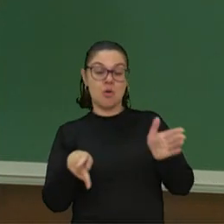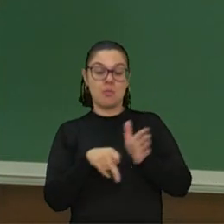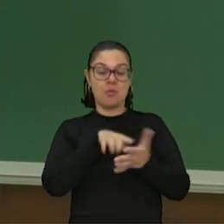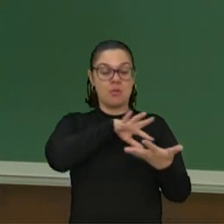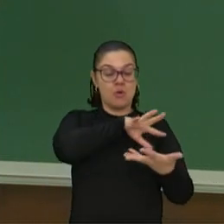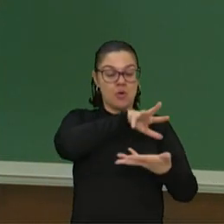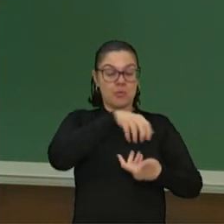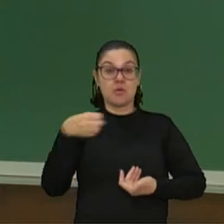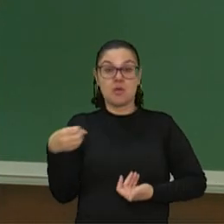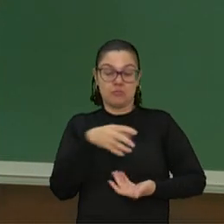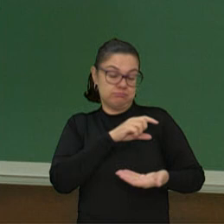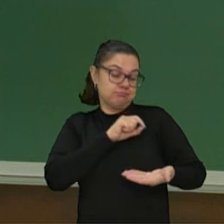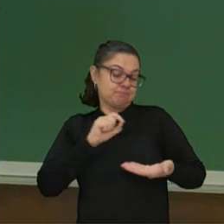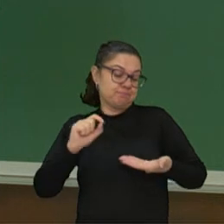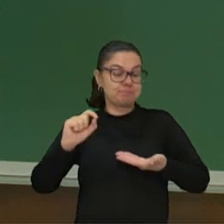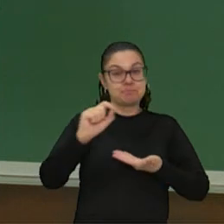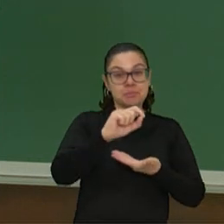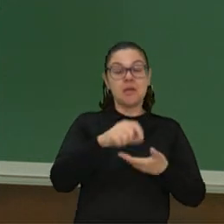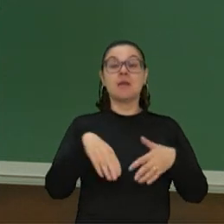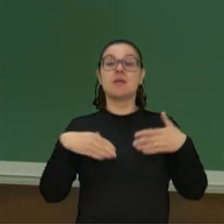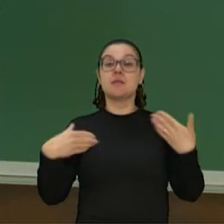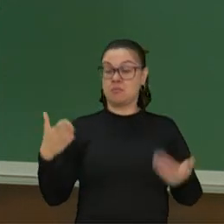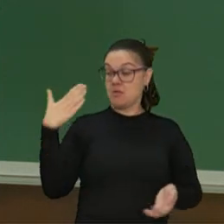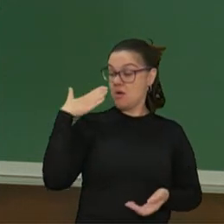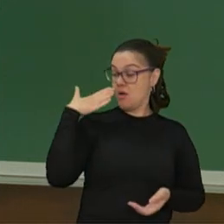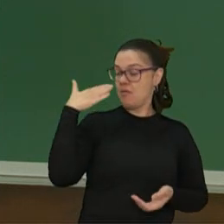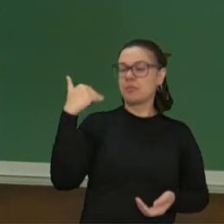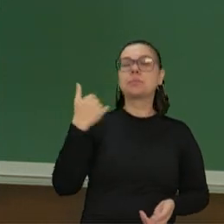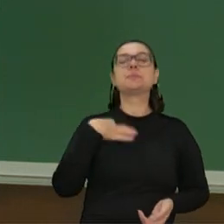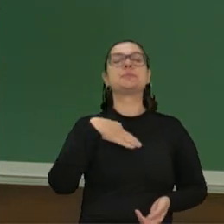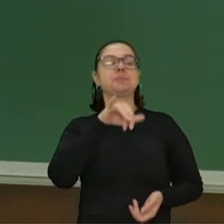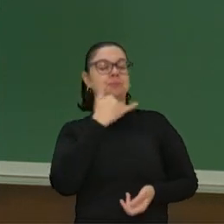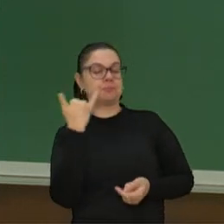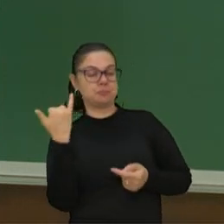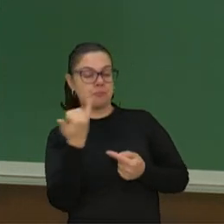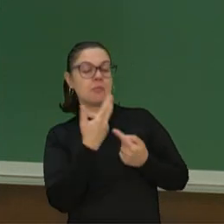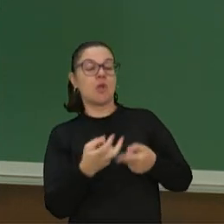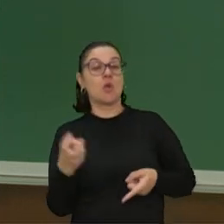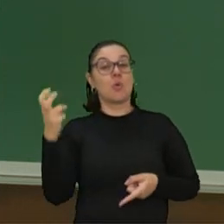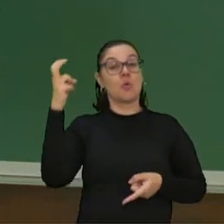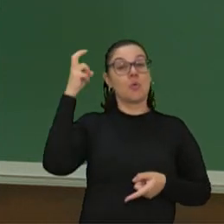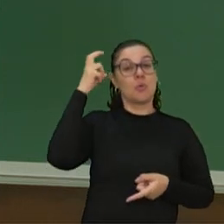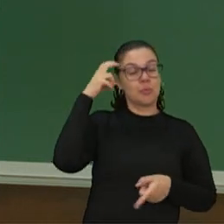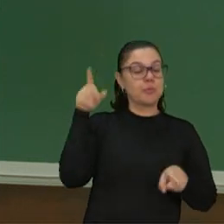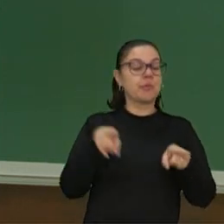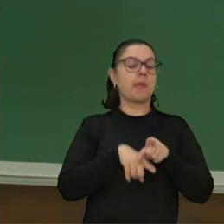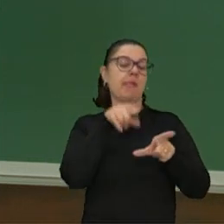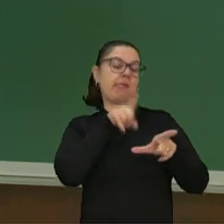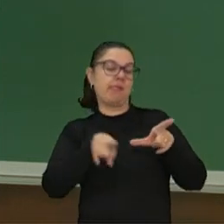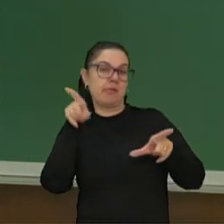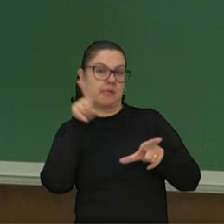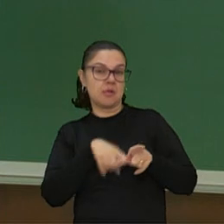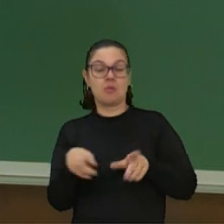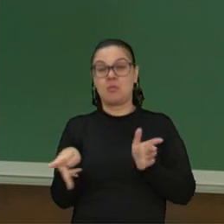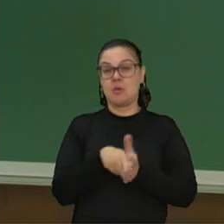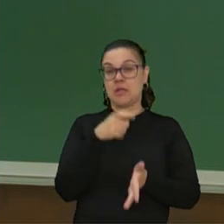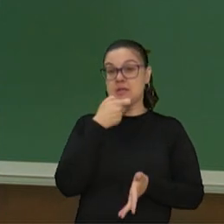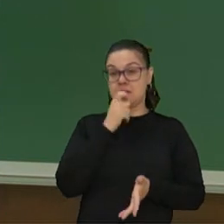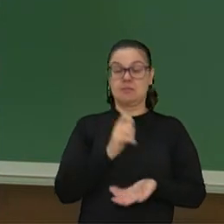estrangeiras modernas. Então ele é muito conhecido, é muito importante para a cultura e para a literatura